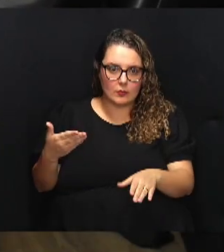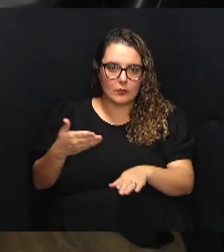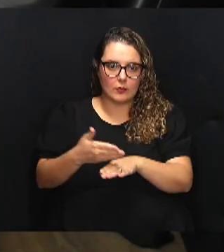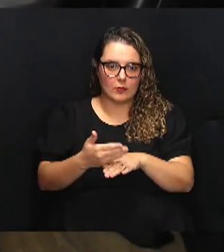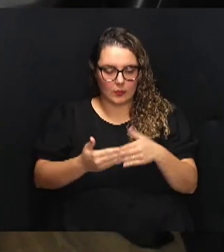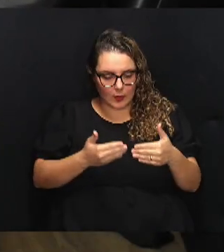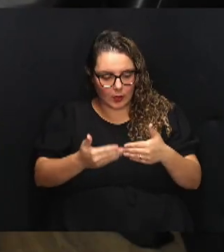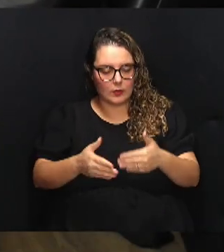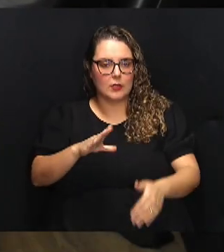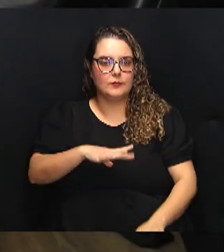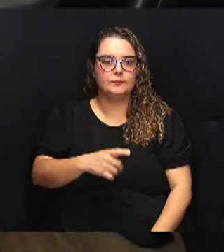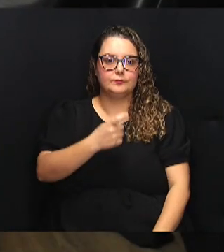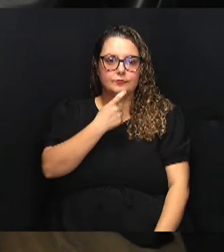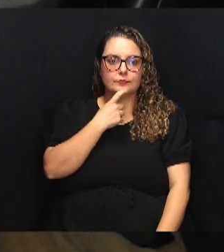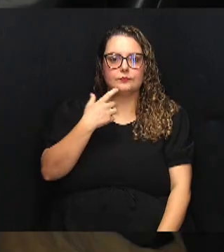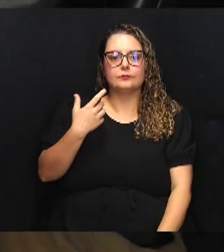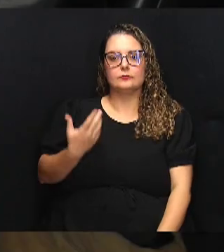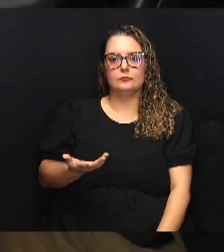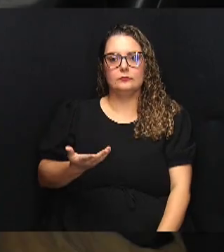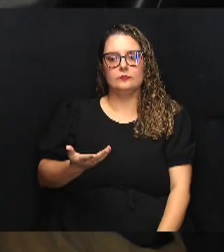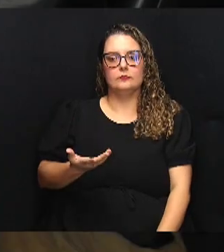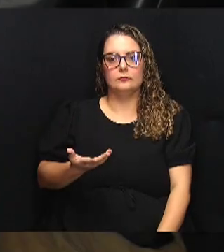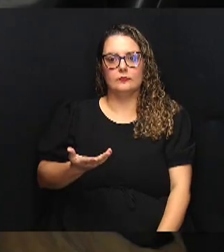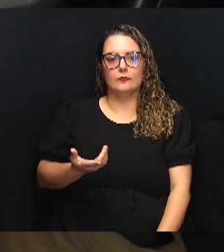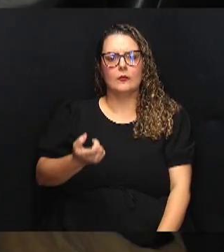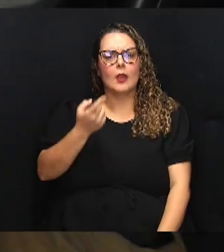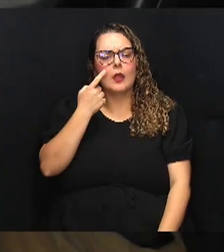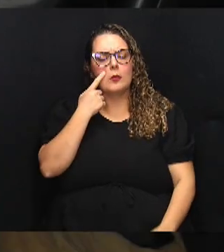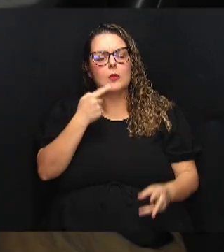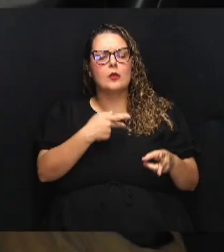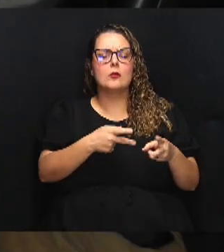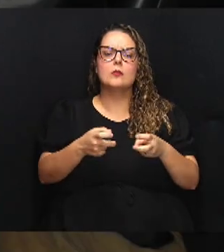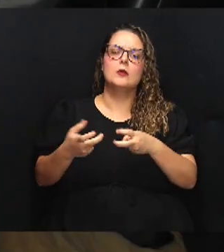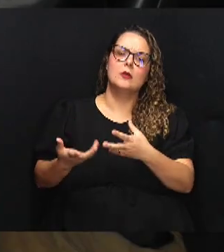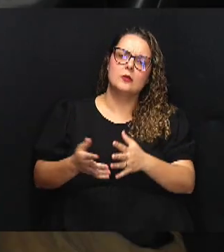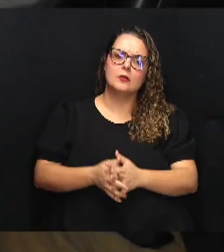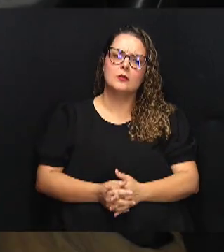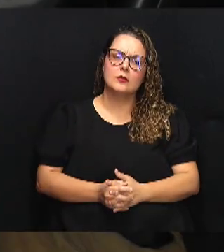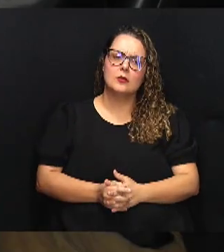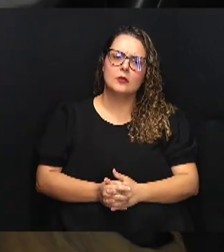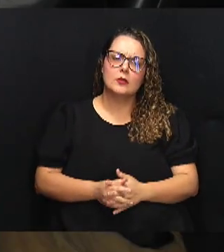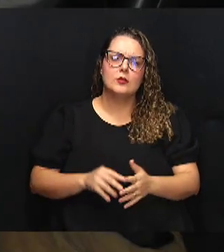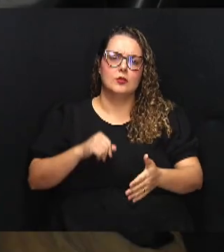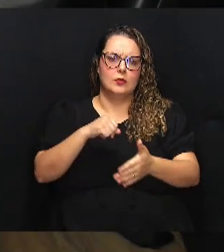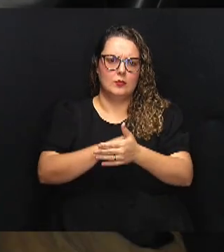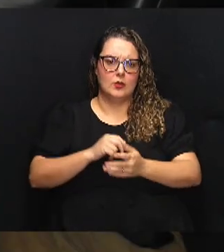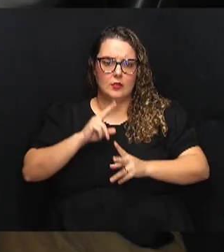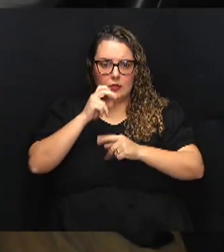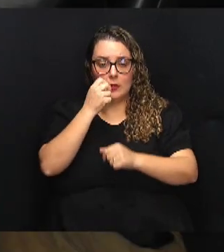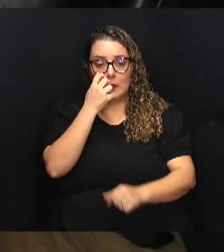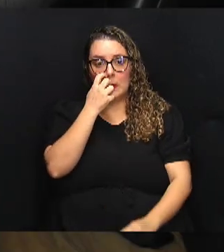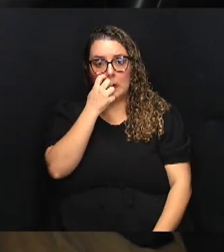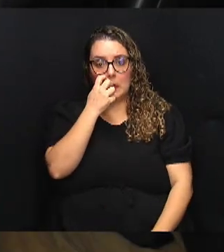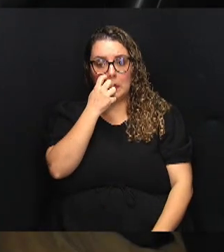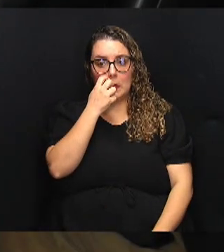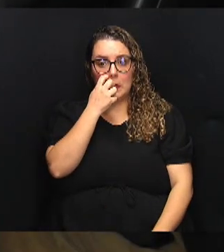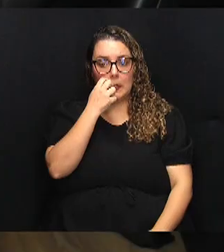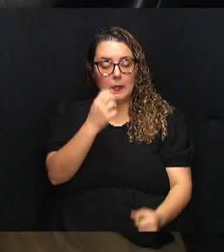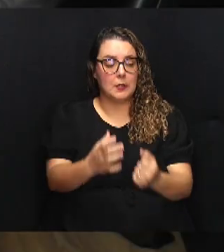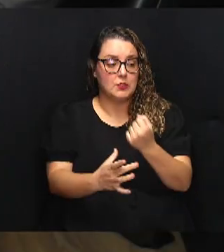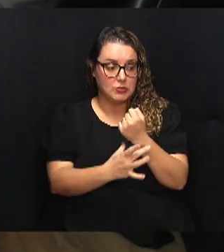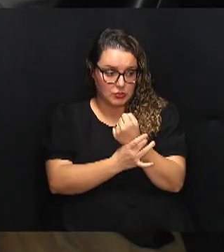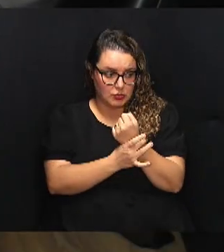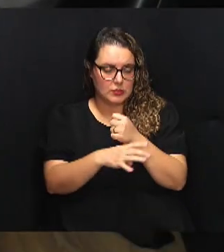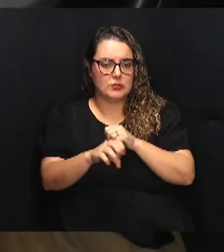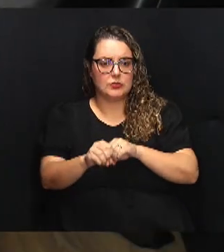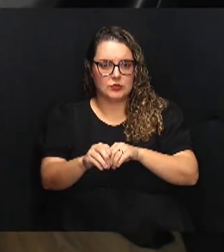vigor aqui na cidade de Campinas. E pelo que eu percebi aqui, você tem uma luta muito forte em termos de segurança e de